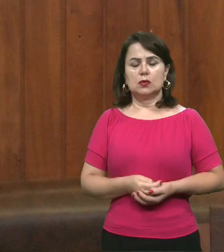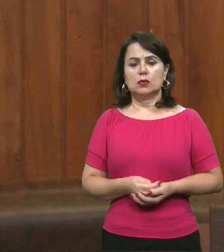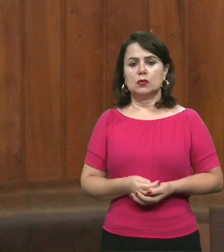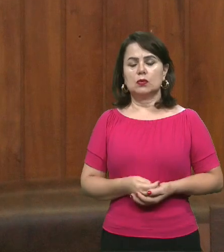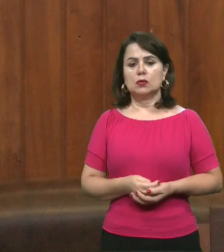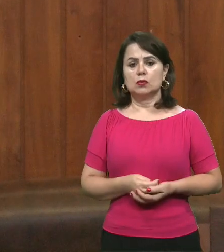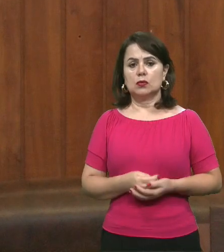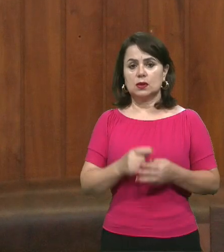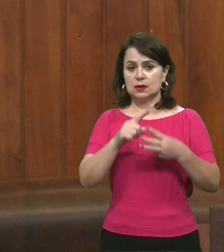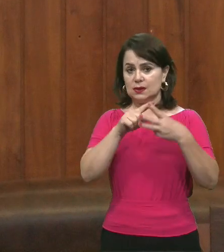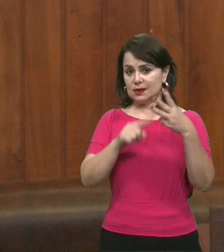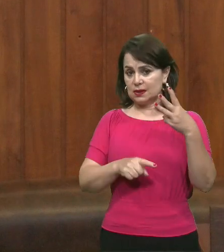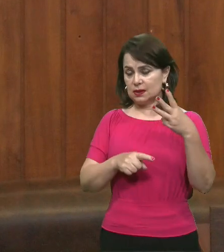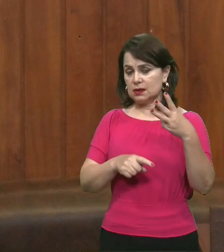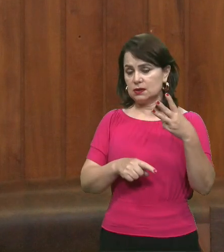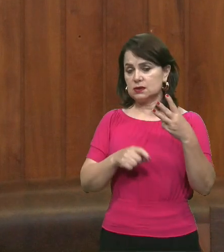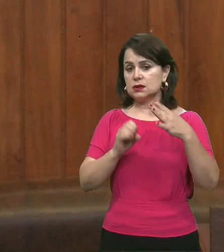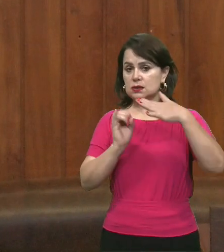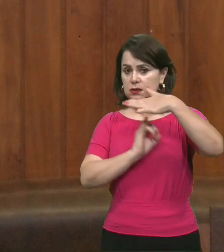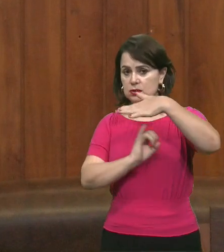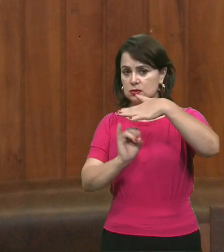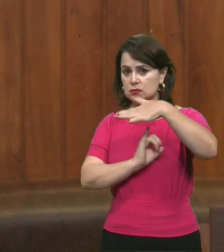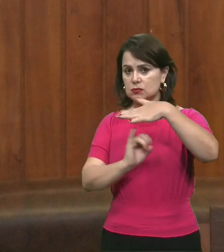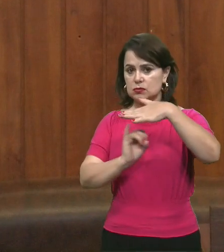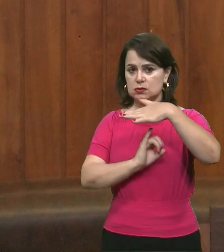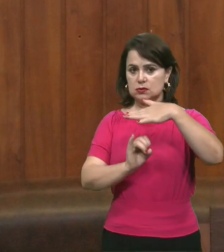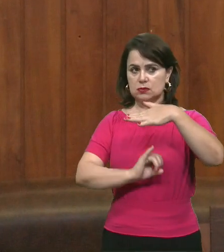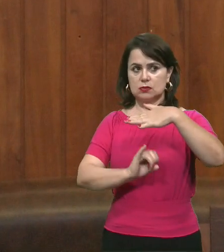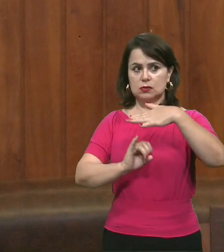ele coloca as três instituições